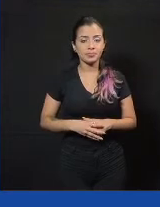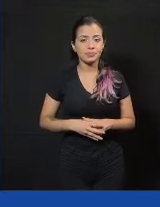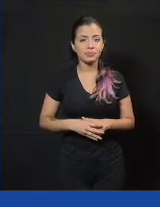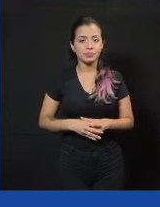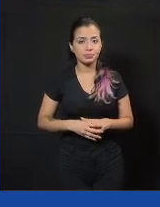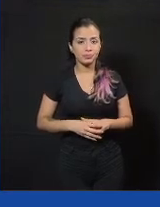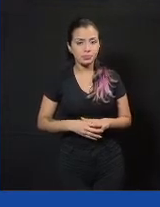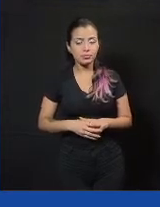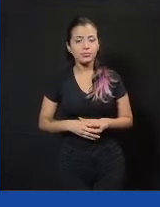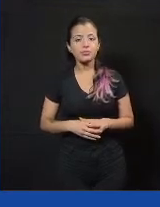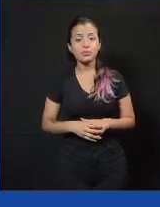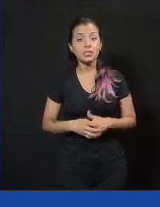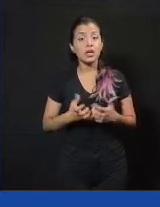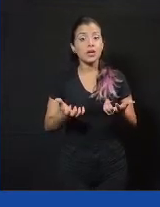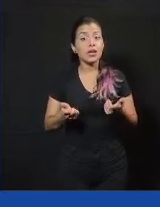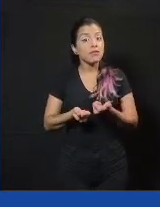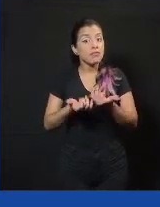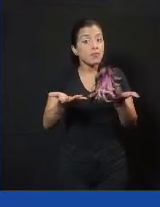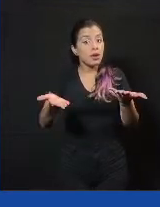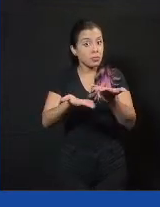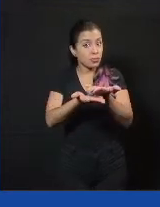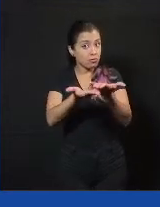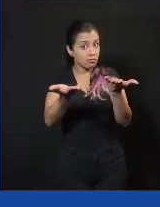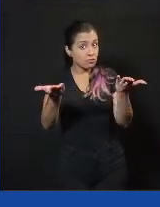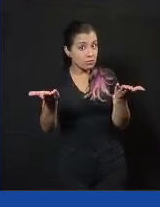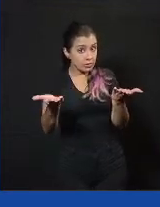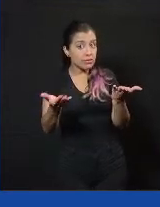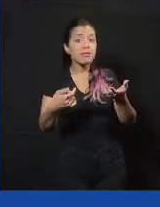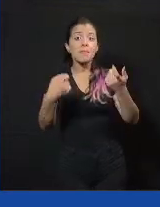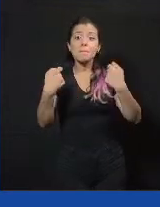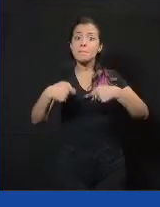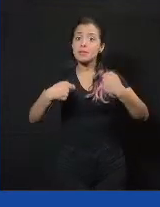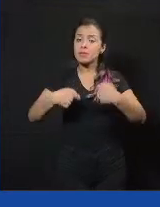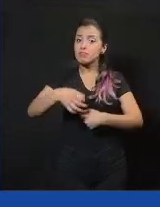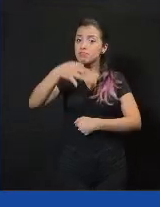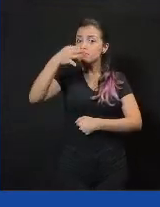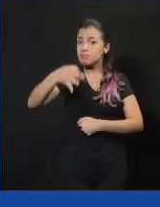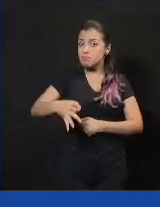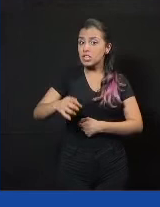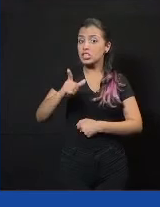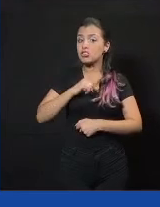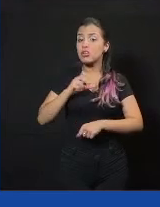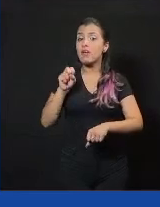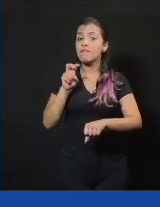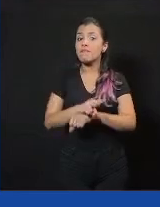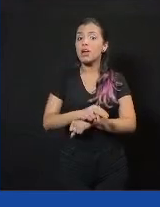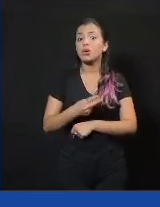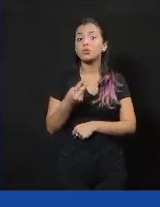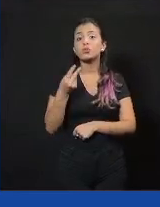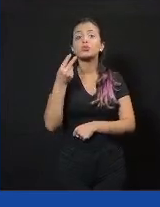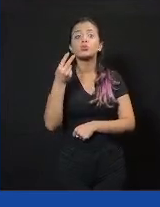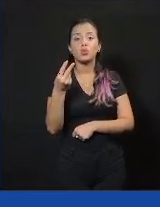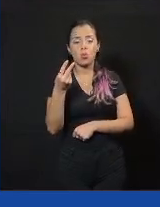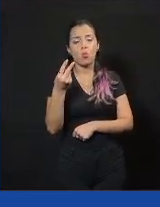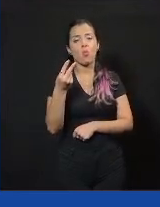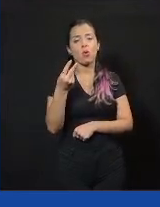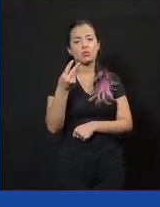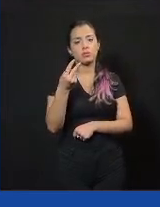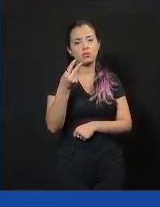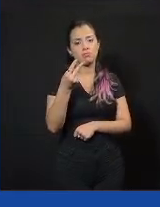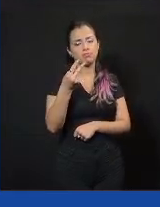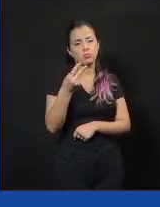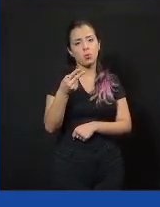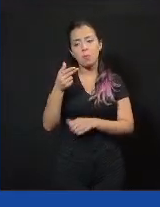Brasileiro precisa garantir que seja duas vagas no Congresso Nacional aos povos indígenas,